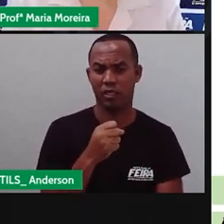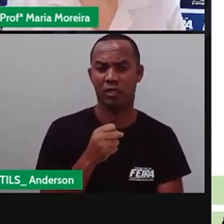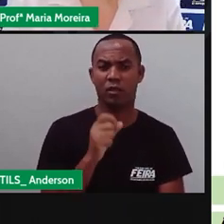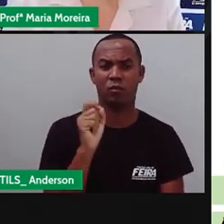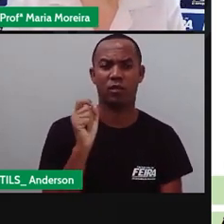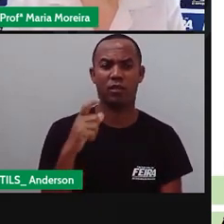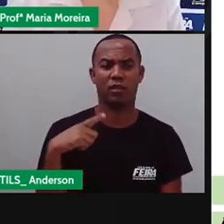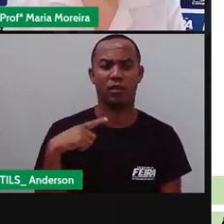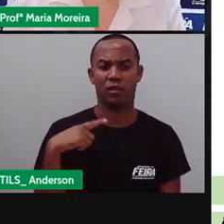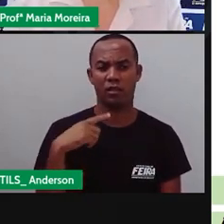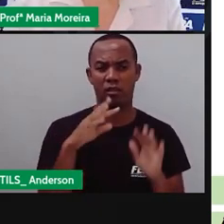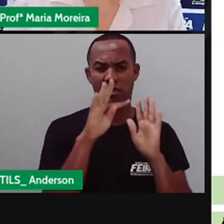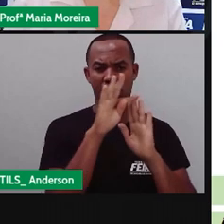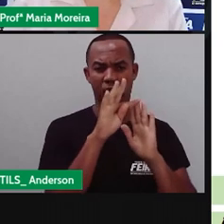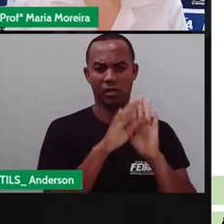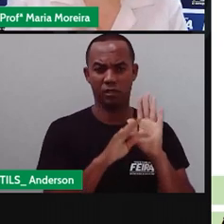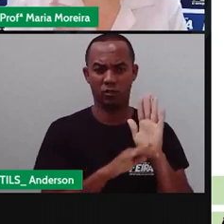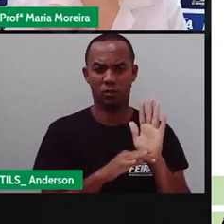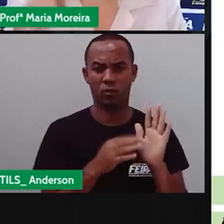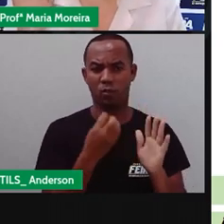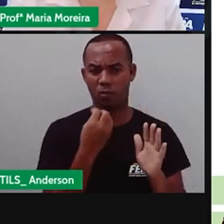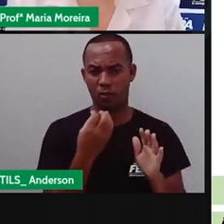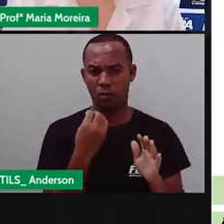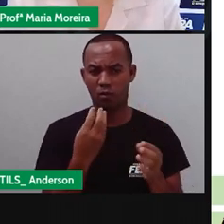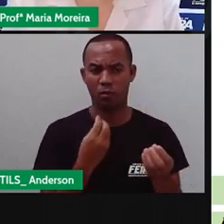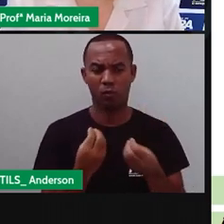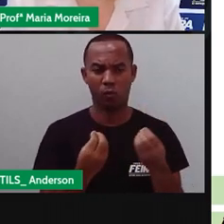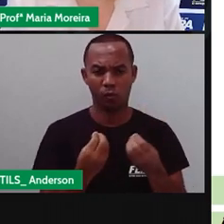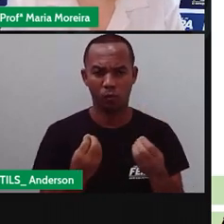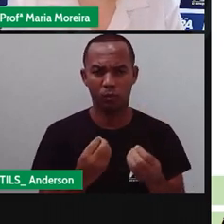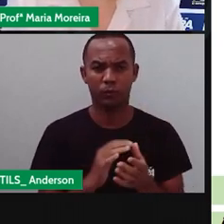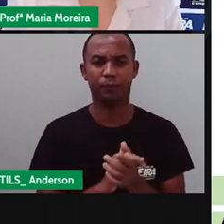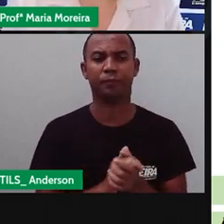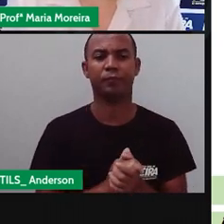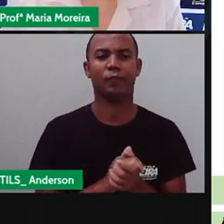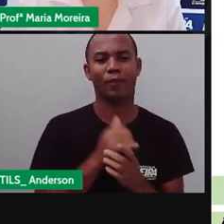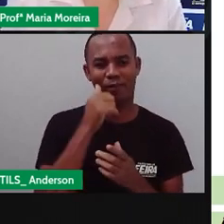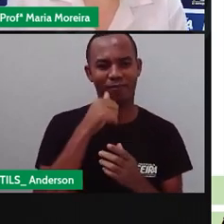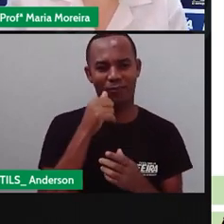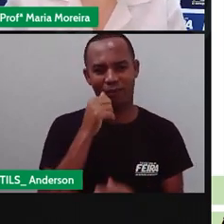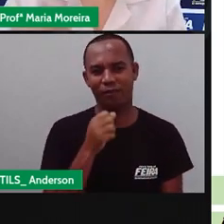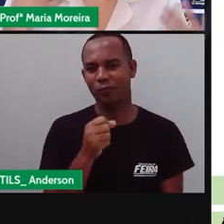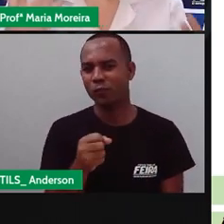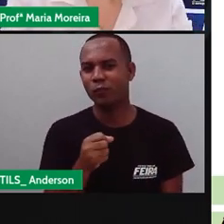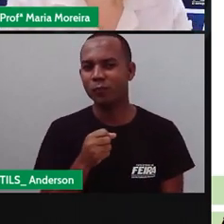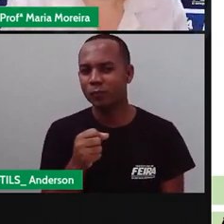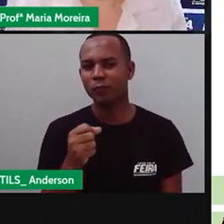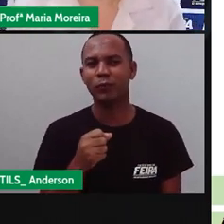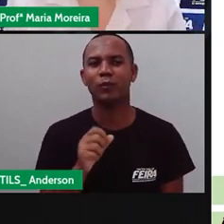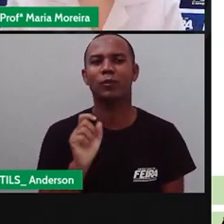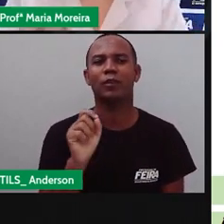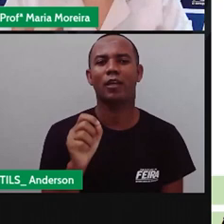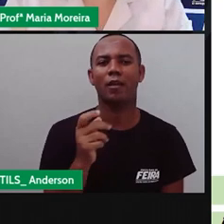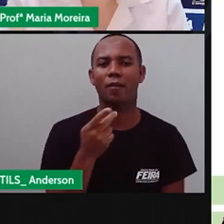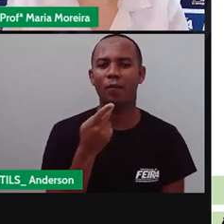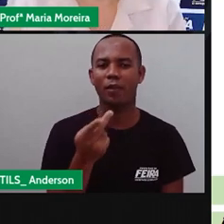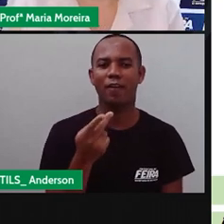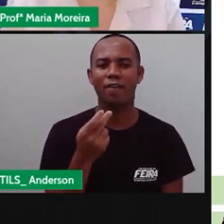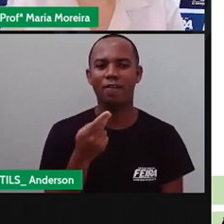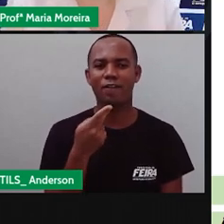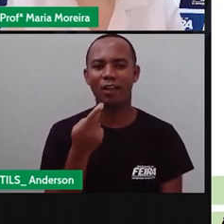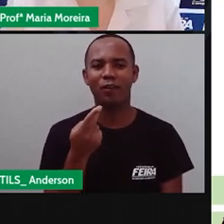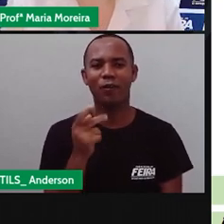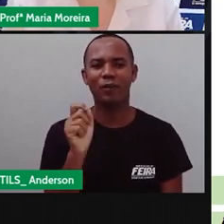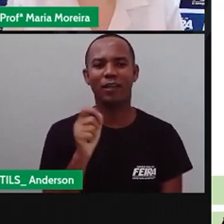bom texto? Eu acho que não. Olha o que foi que Madalena falou com vocês, né? Que ela senta, que ela escreve